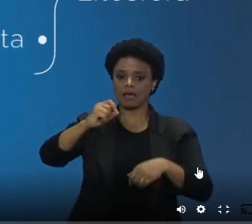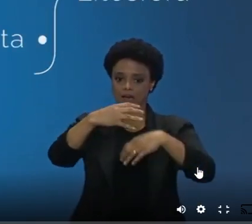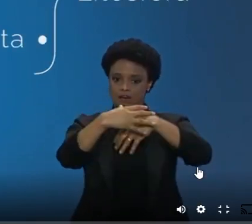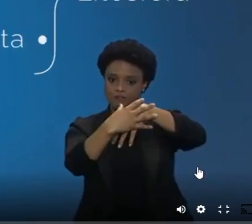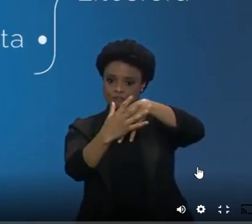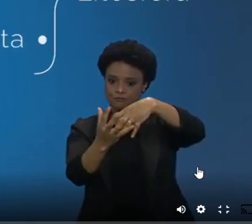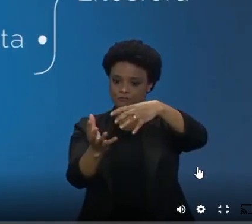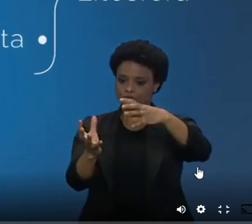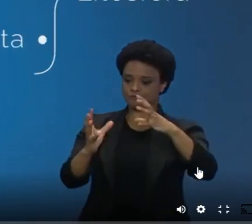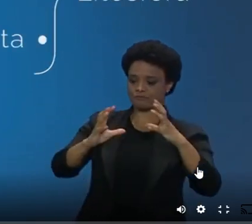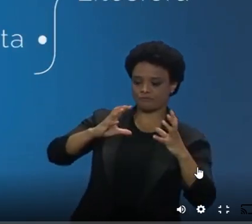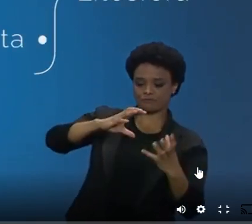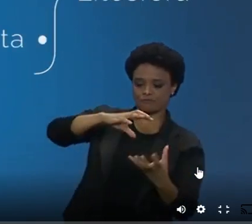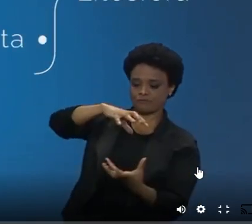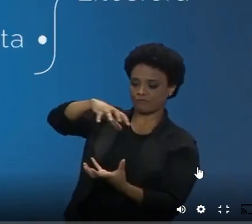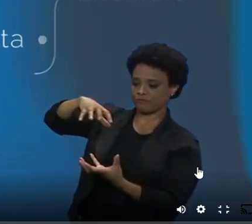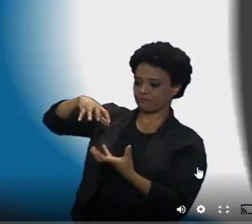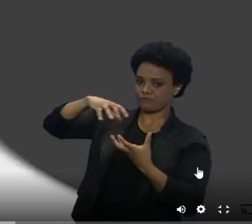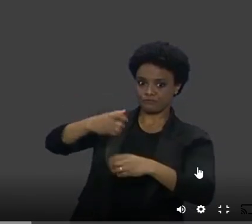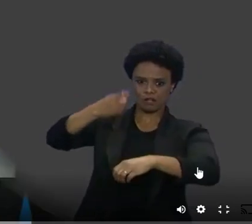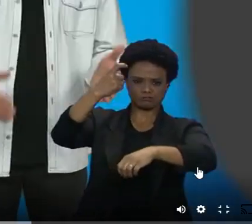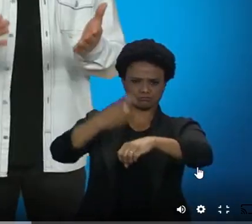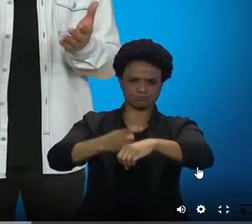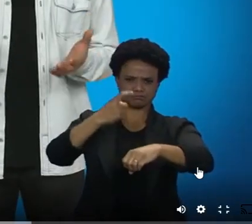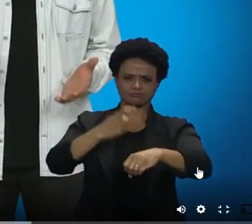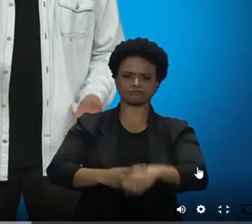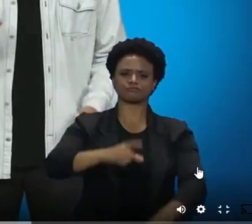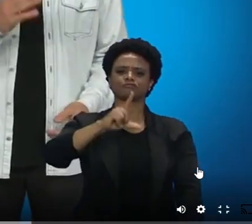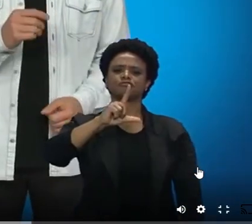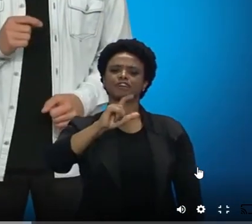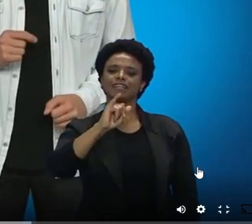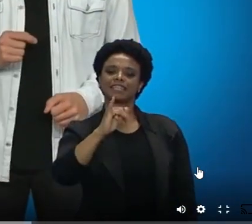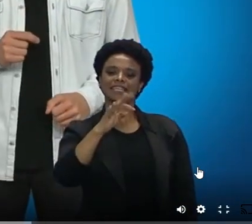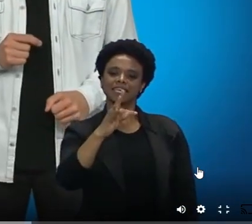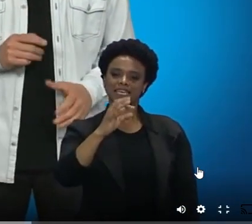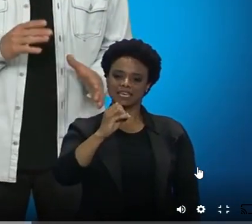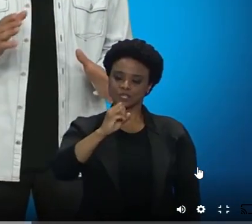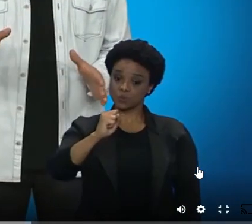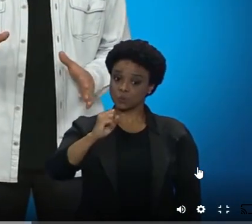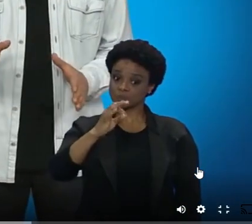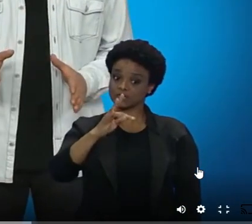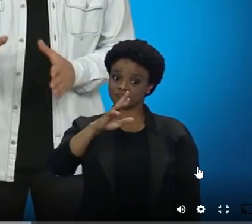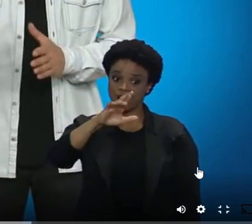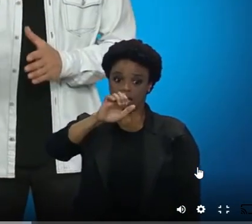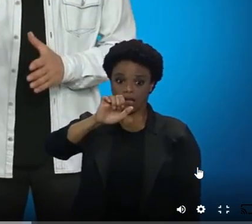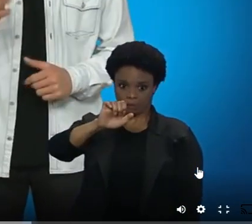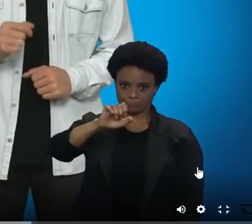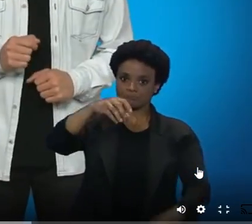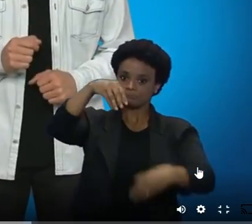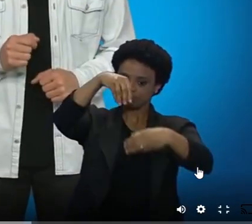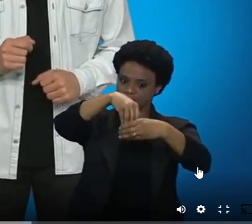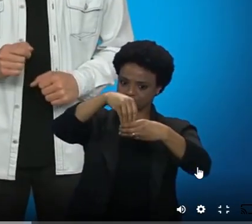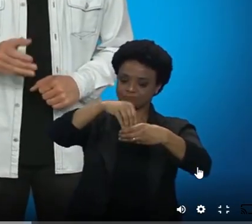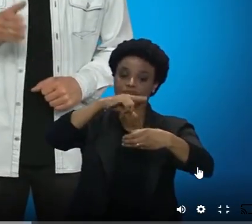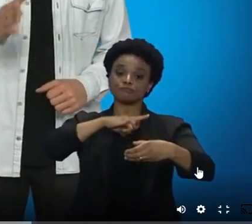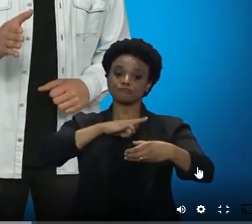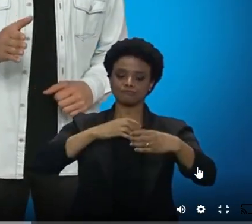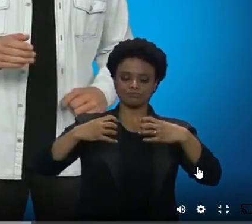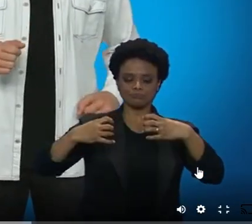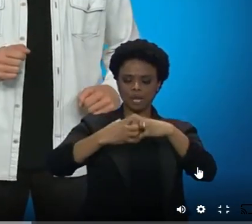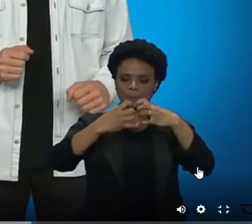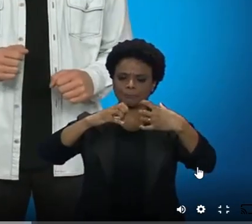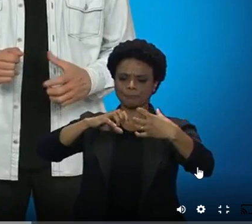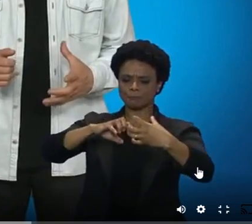a camada exterior sólida do nosso planeta. Dentro do estudo da geologia é corrente a teoria da tectônica de placas.